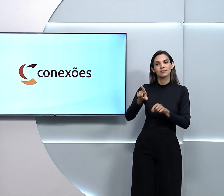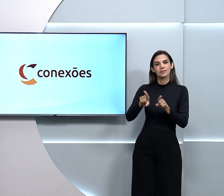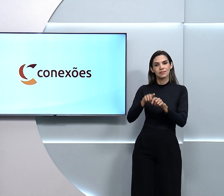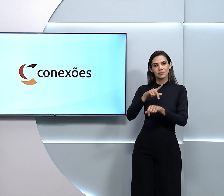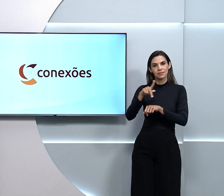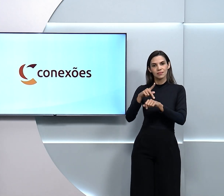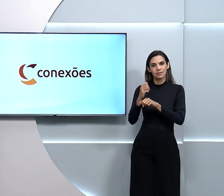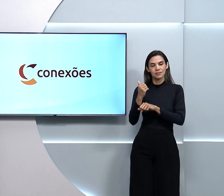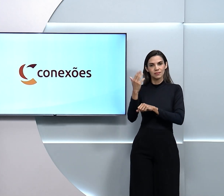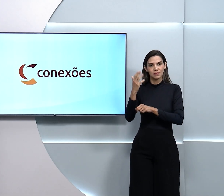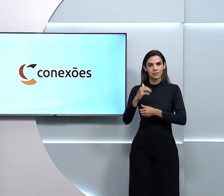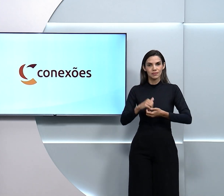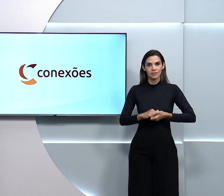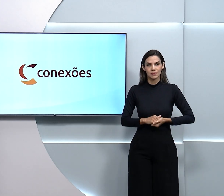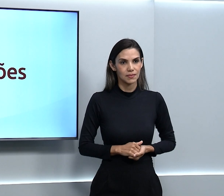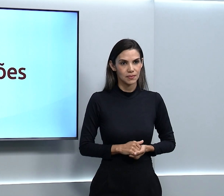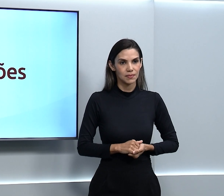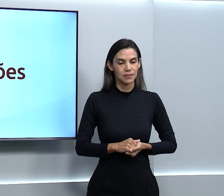e internacionais.